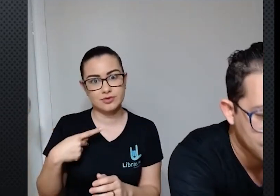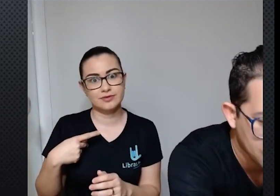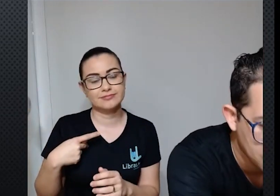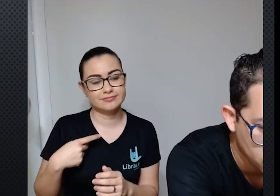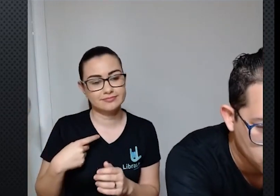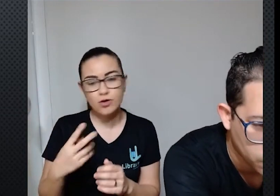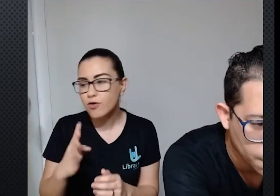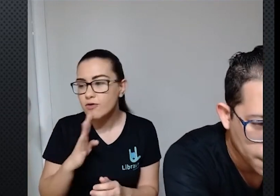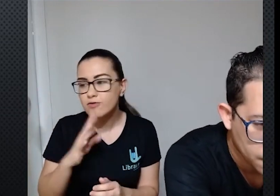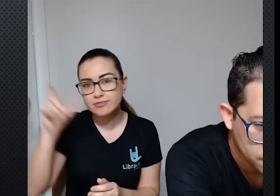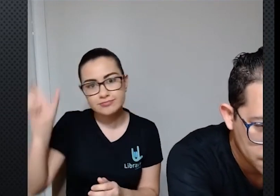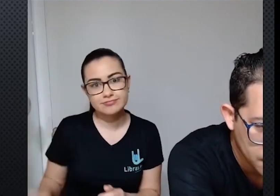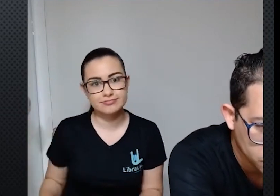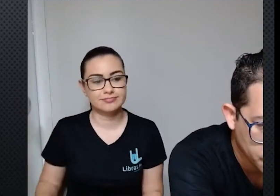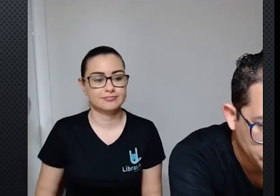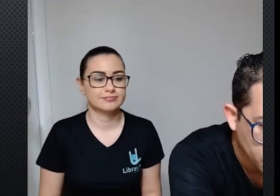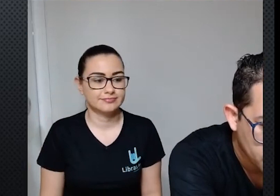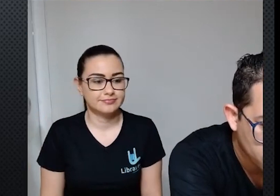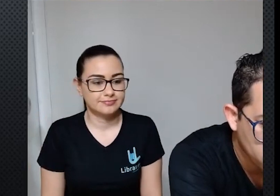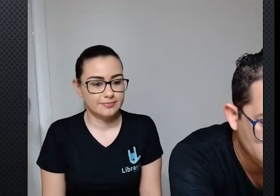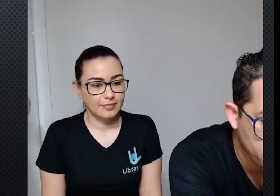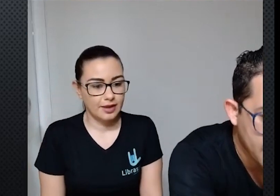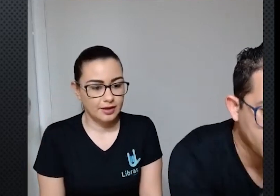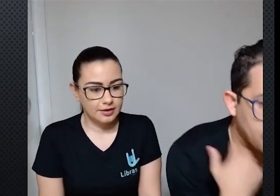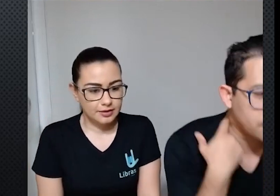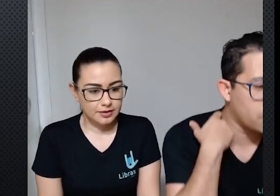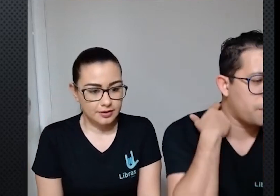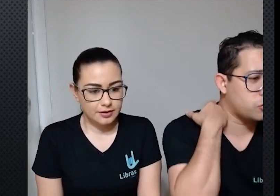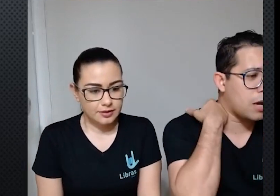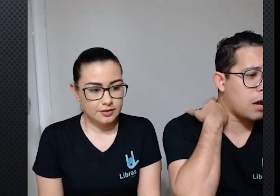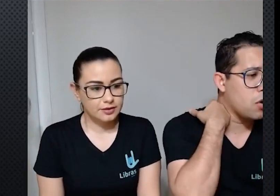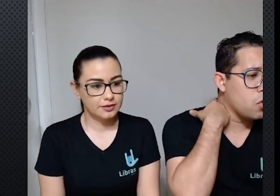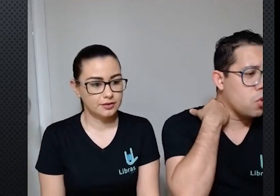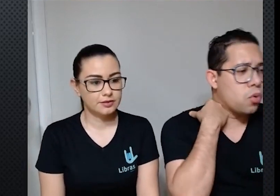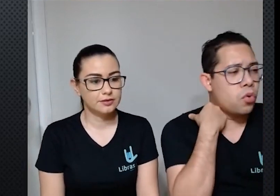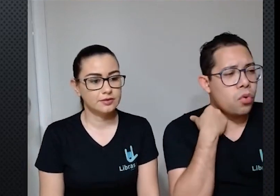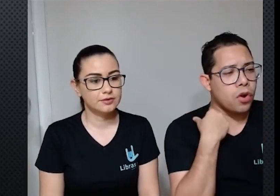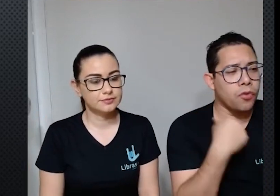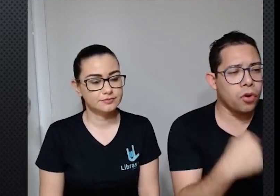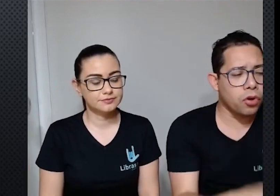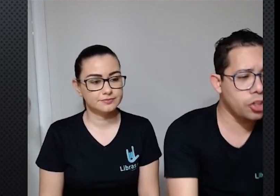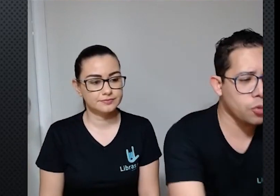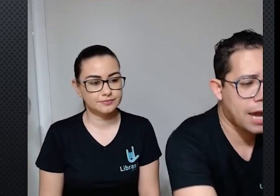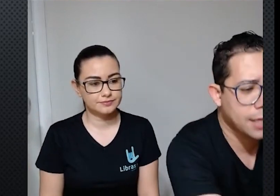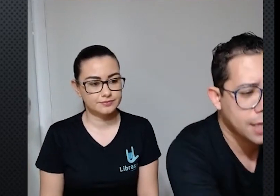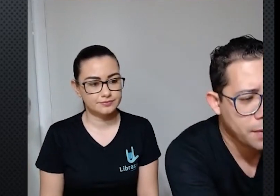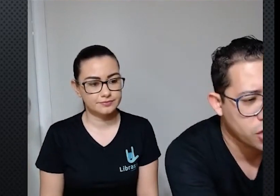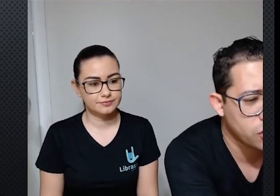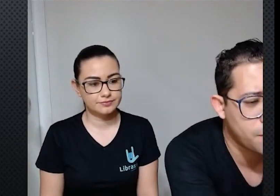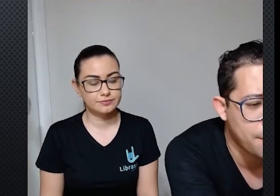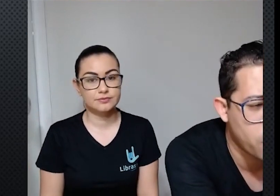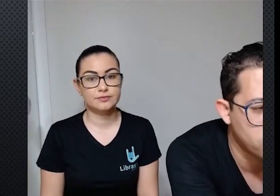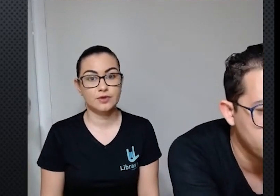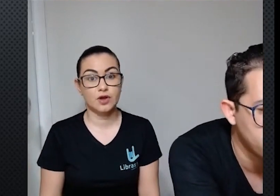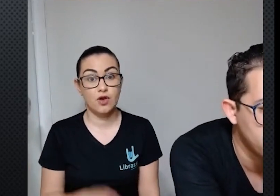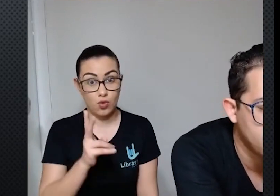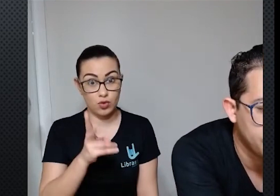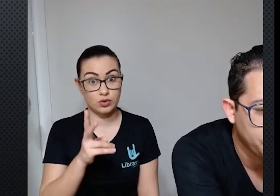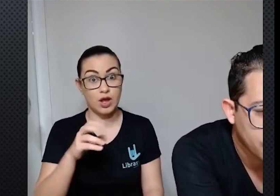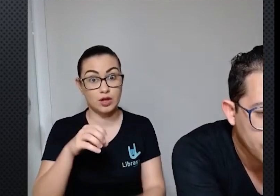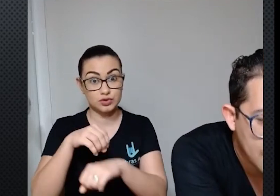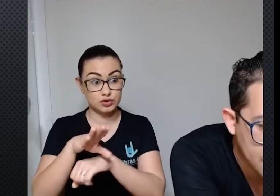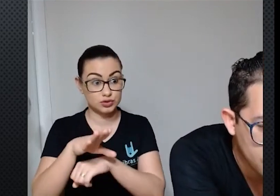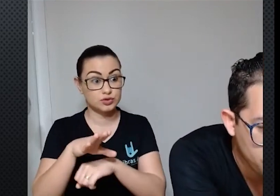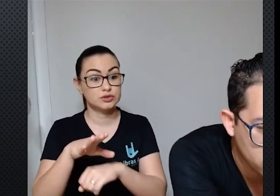procurar fazer isso, certo? Muito bem. Então, pessoal, eu vou continuar aqui pra gente ir para a próxima